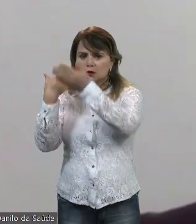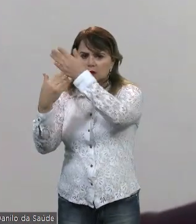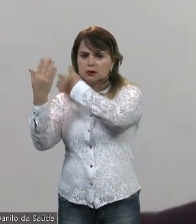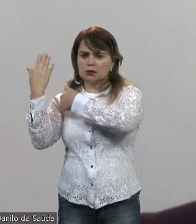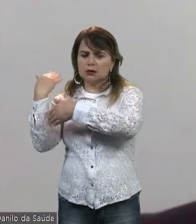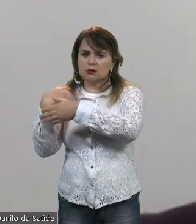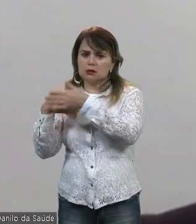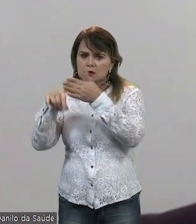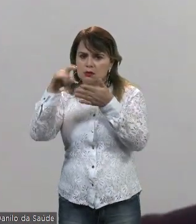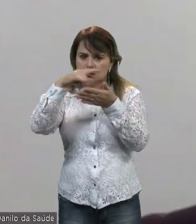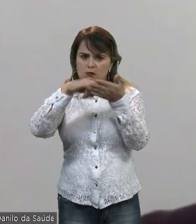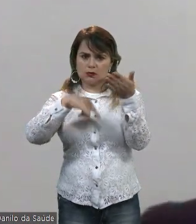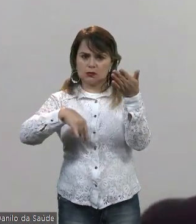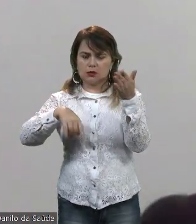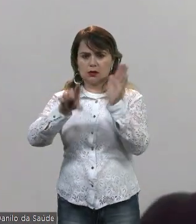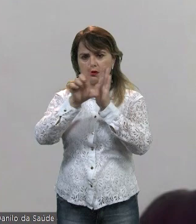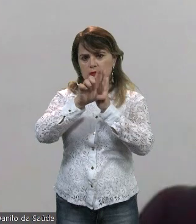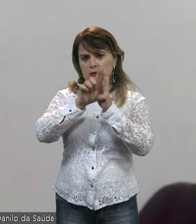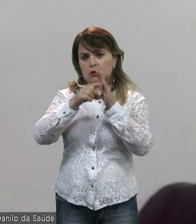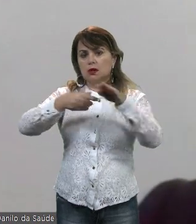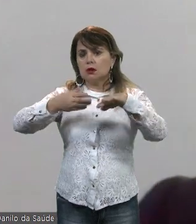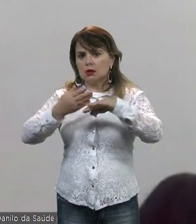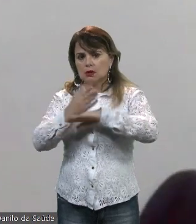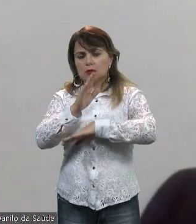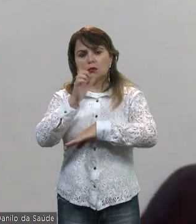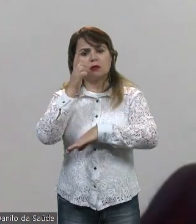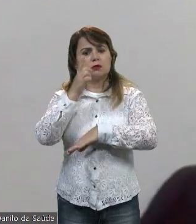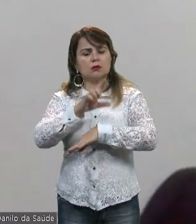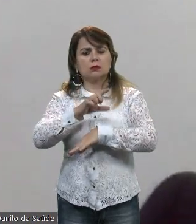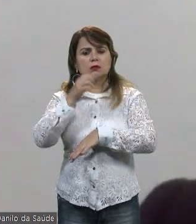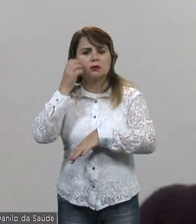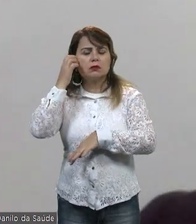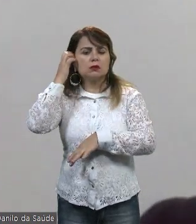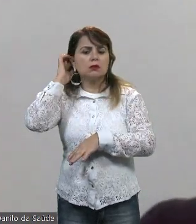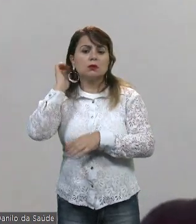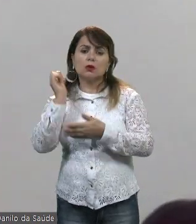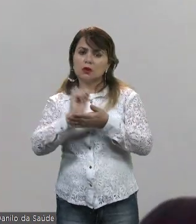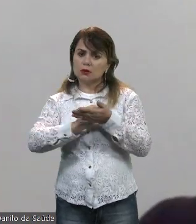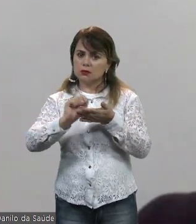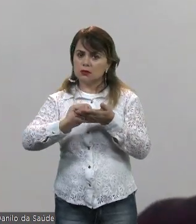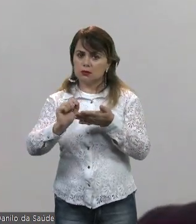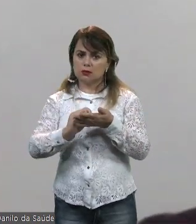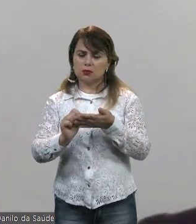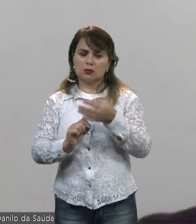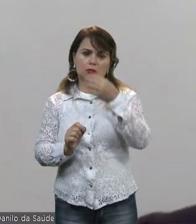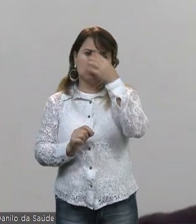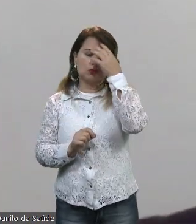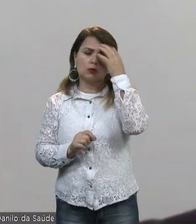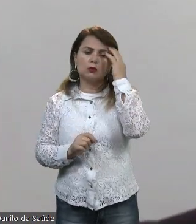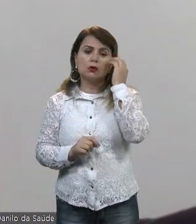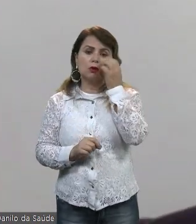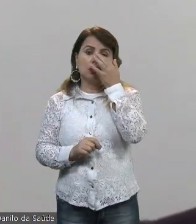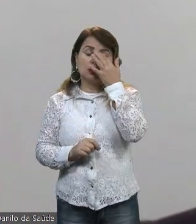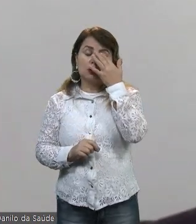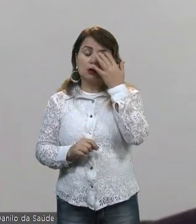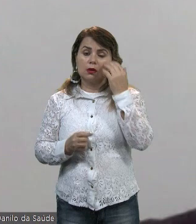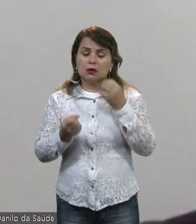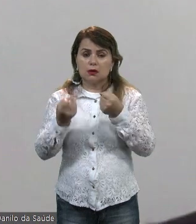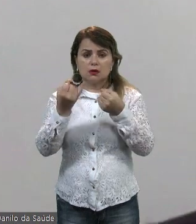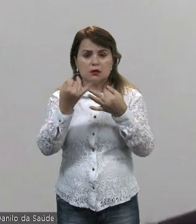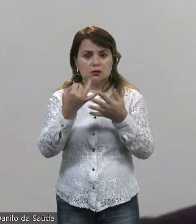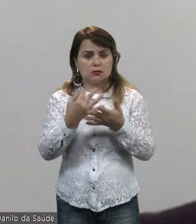aprovamos um projeto de lei em que trata, em específico, da insalubridade